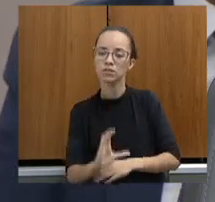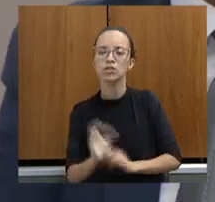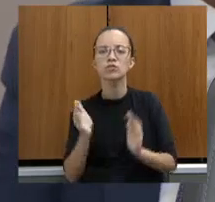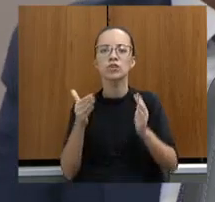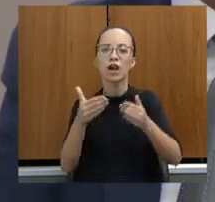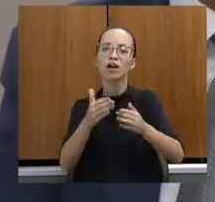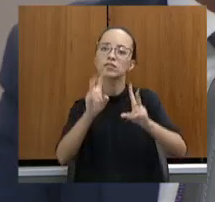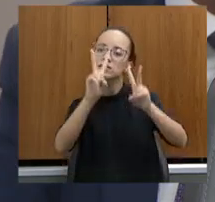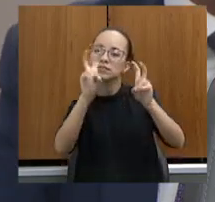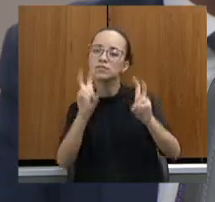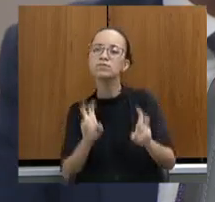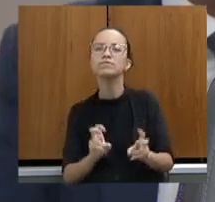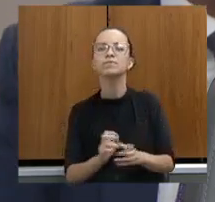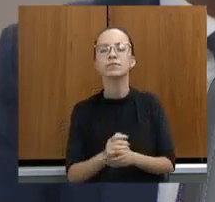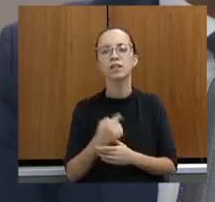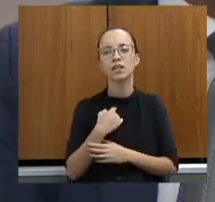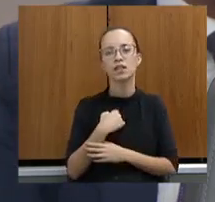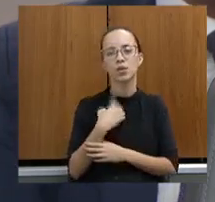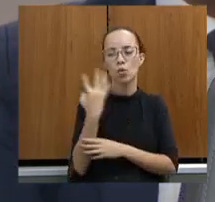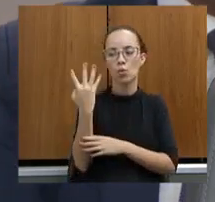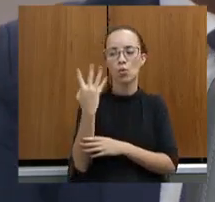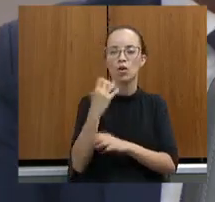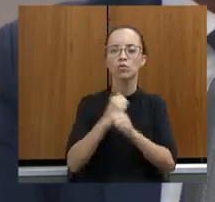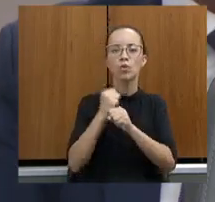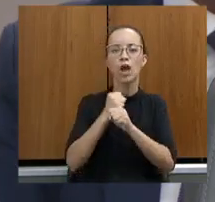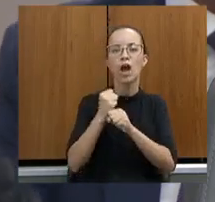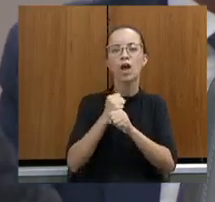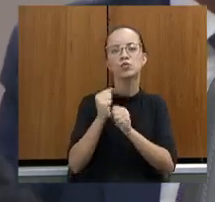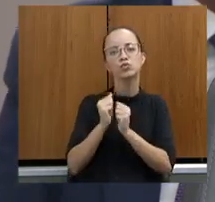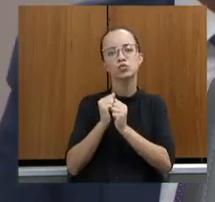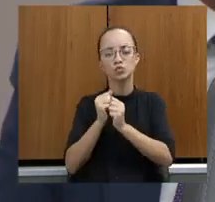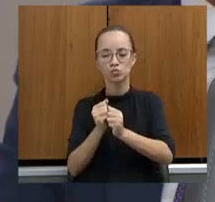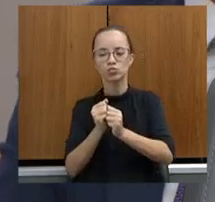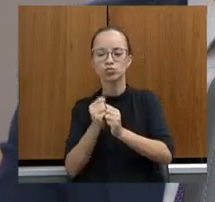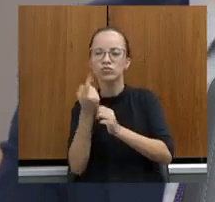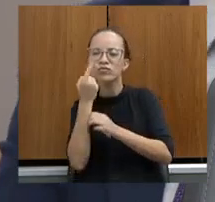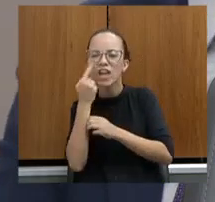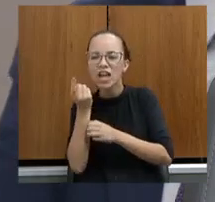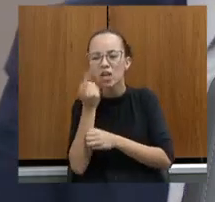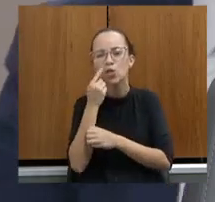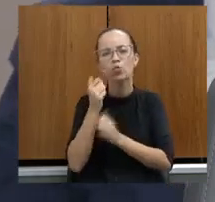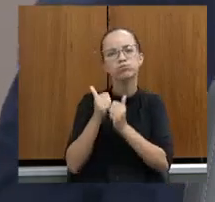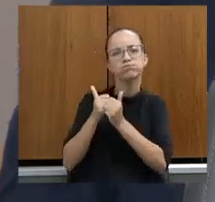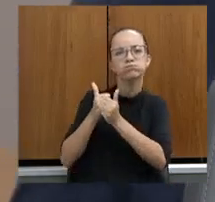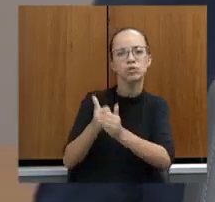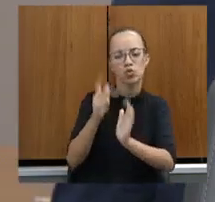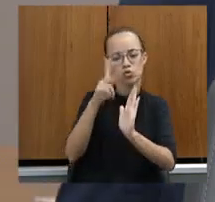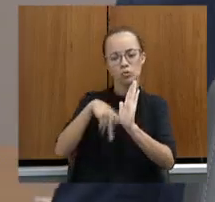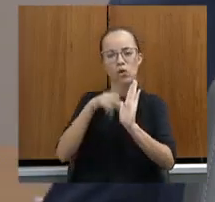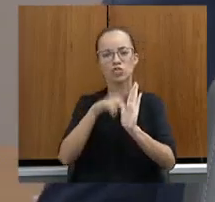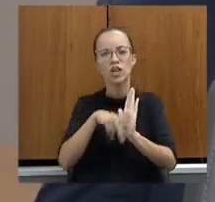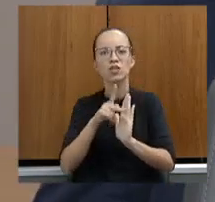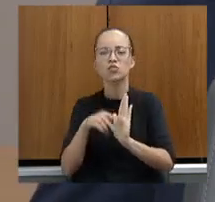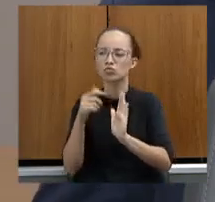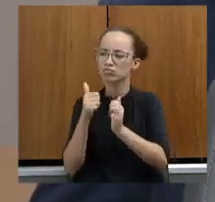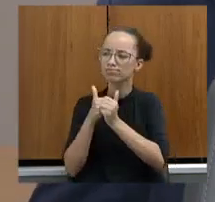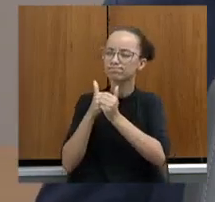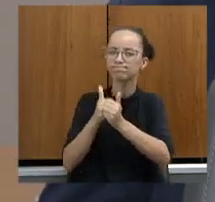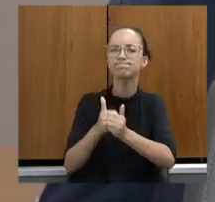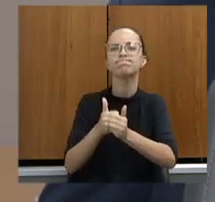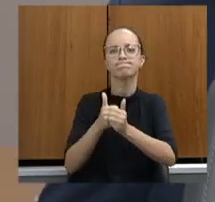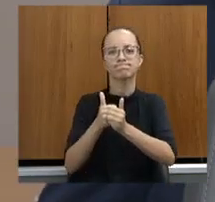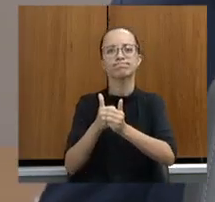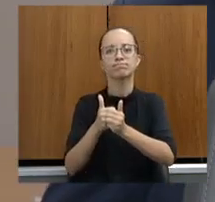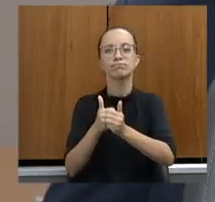lá na comissão de construção e justiça vendo as tramitações vendo muitos dos projetos que poderiam que inclusive